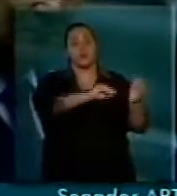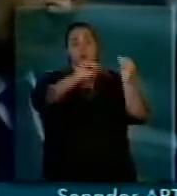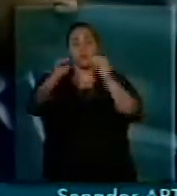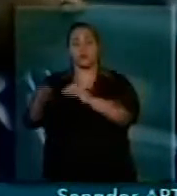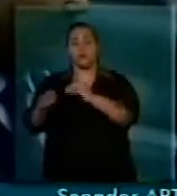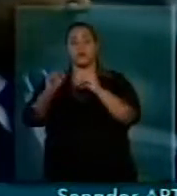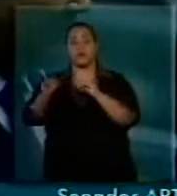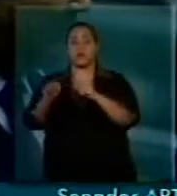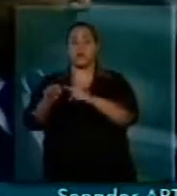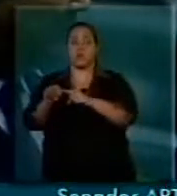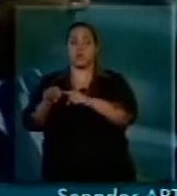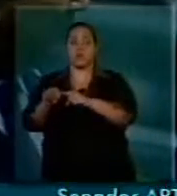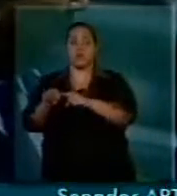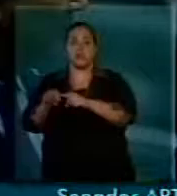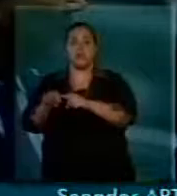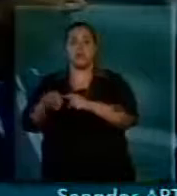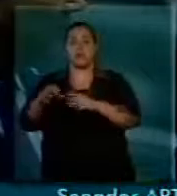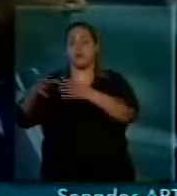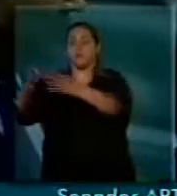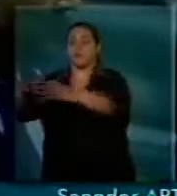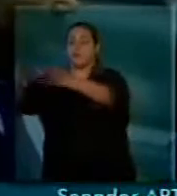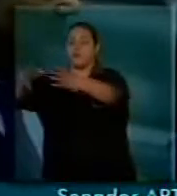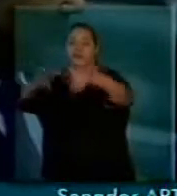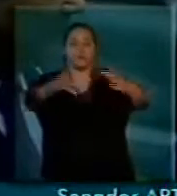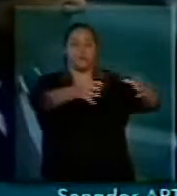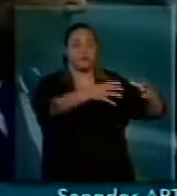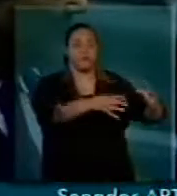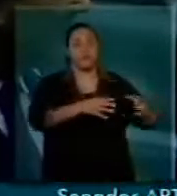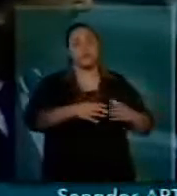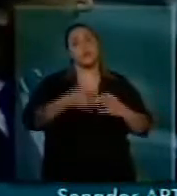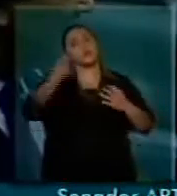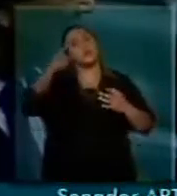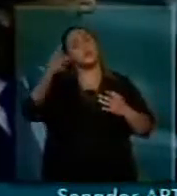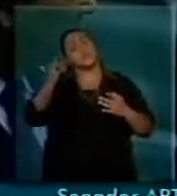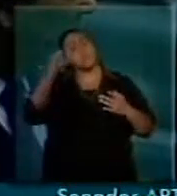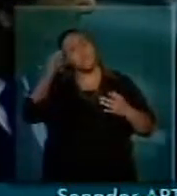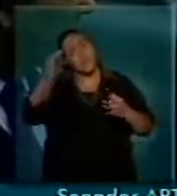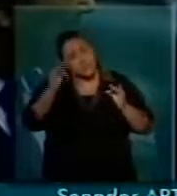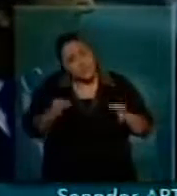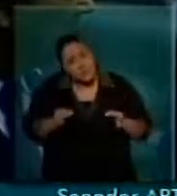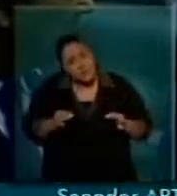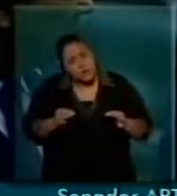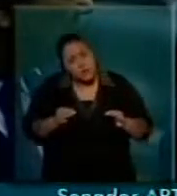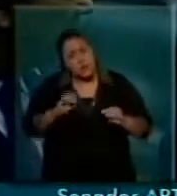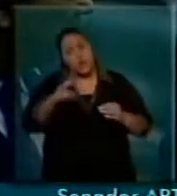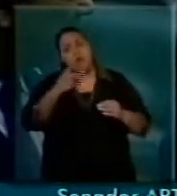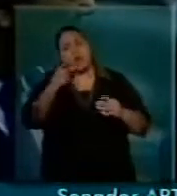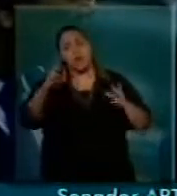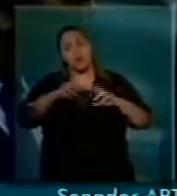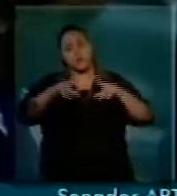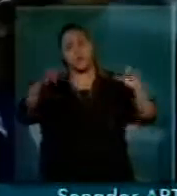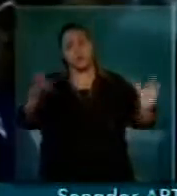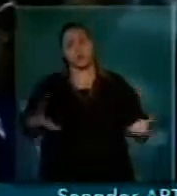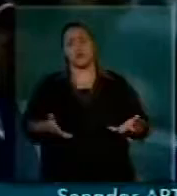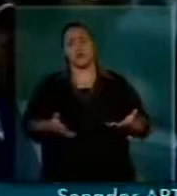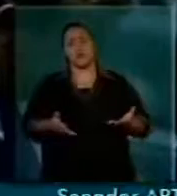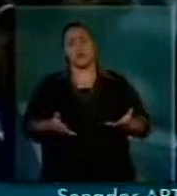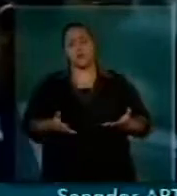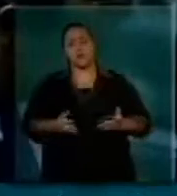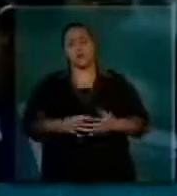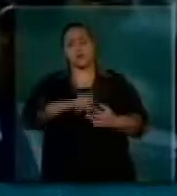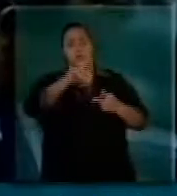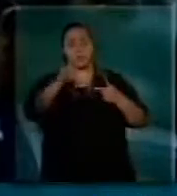para as bancadas, para as emendas de bancada. Eu não sei se eu entendi mal ou se Vossa Excelência falou algo diverso disso aí agora.